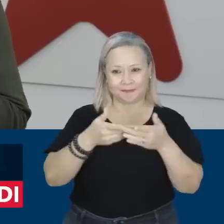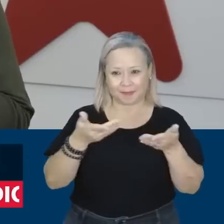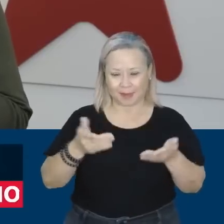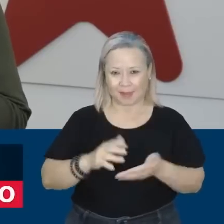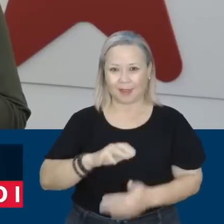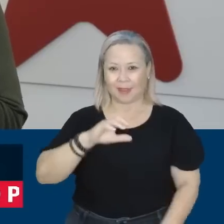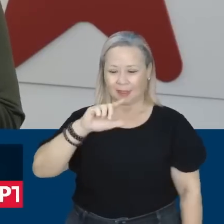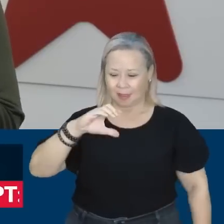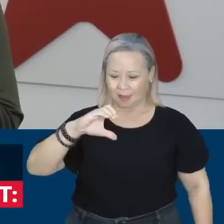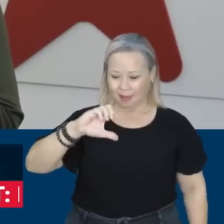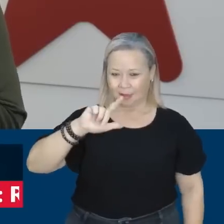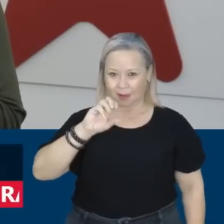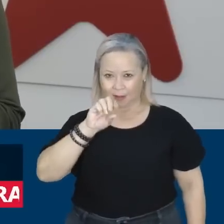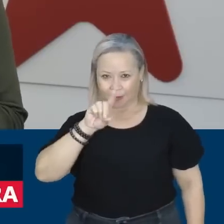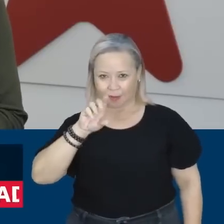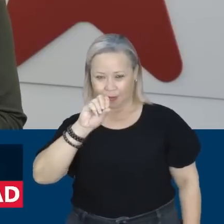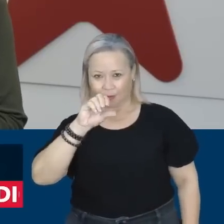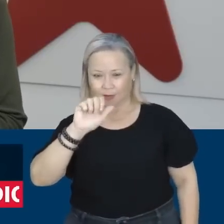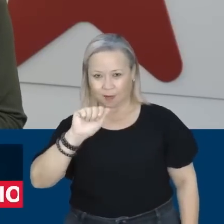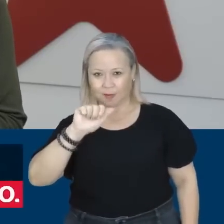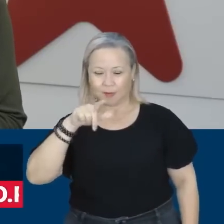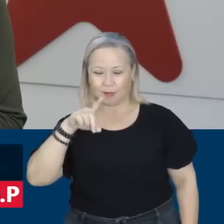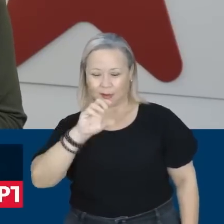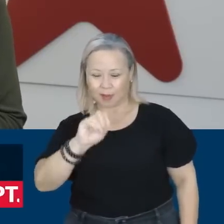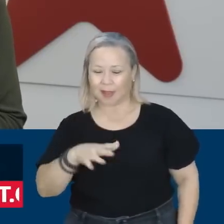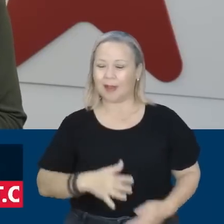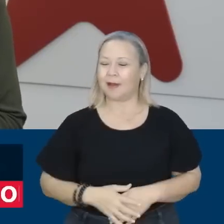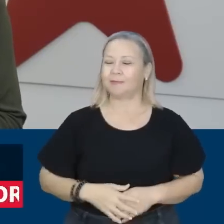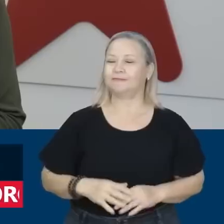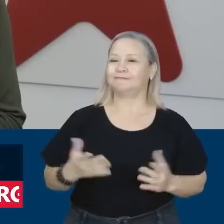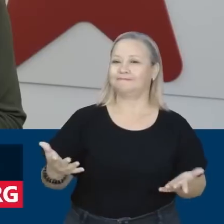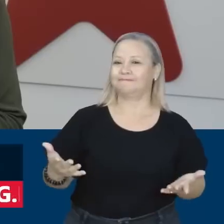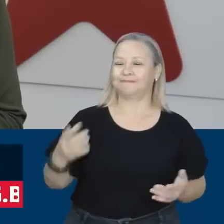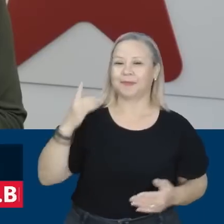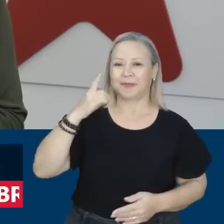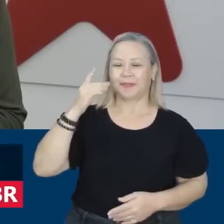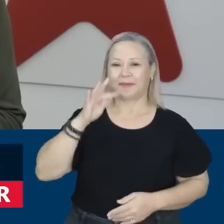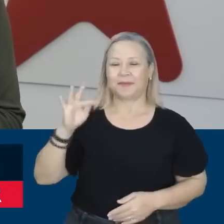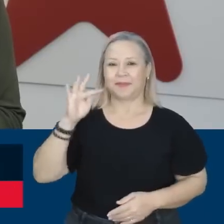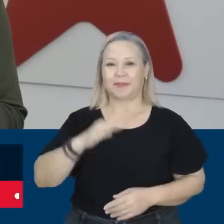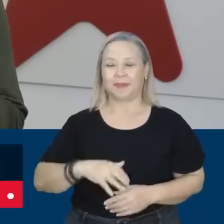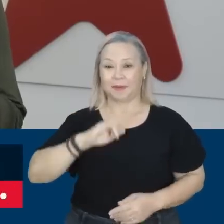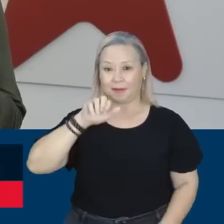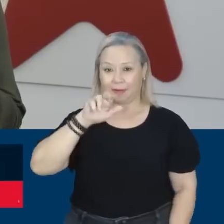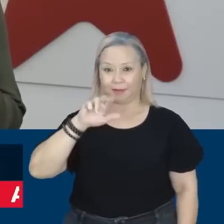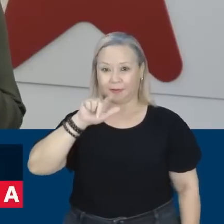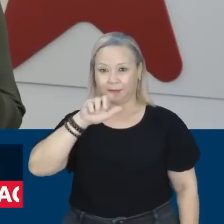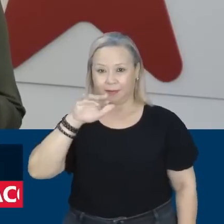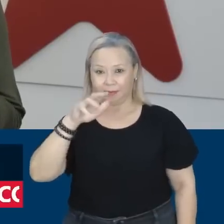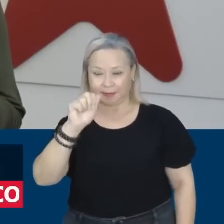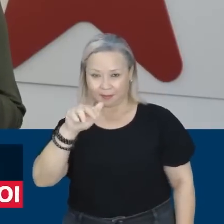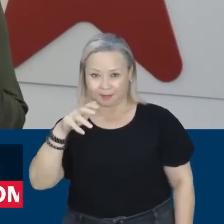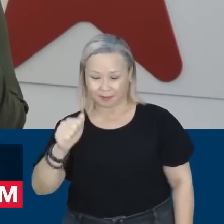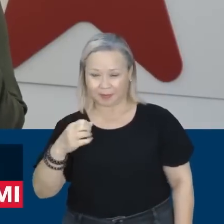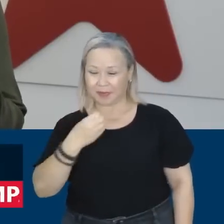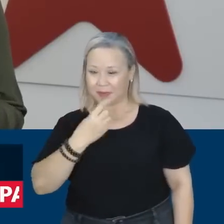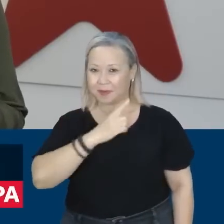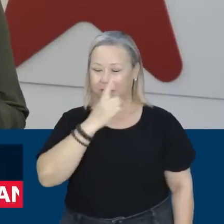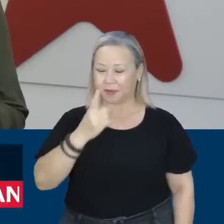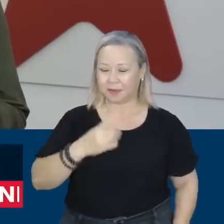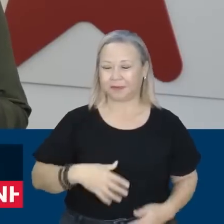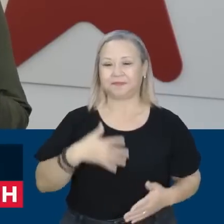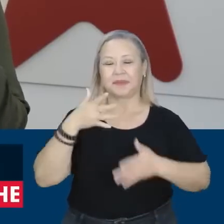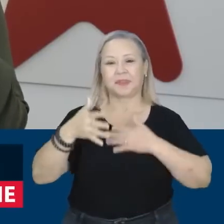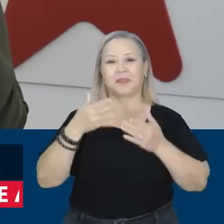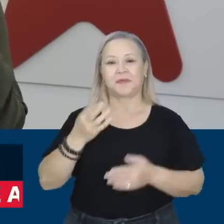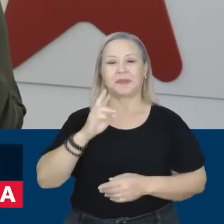Santos diz: nobre deputada federal Juliana Cardoso, um bom dia. E a gente também, você estava falando aí de